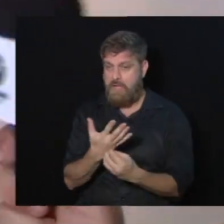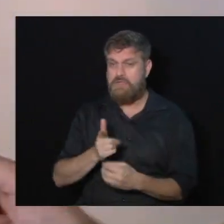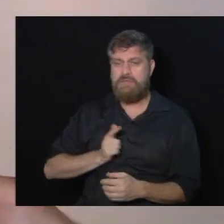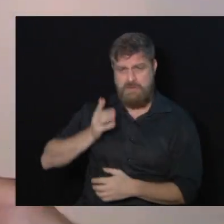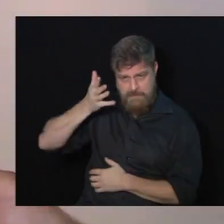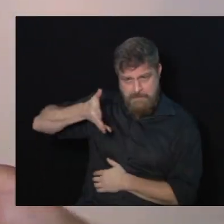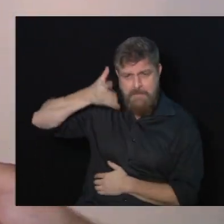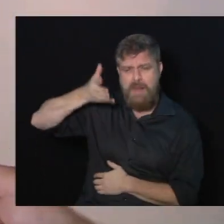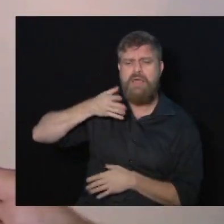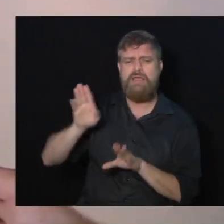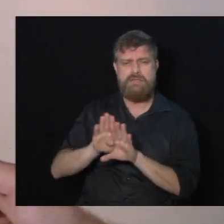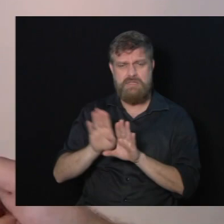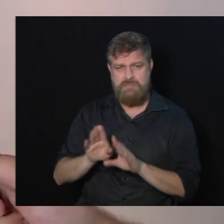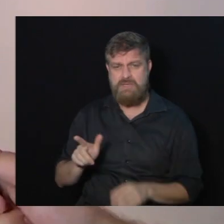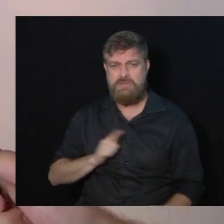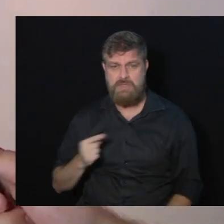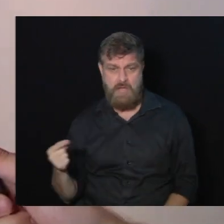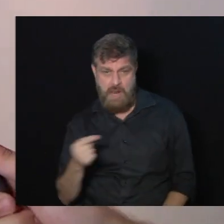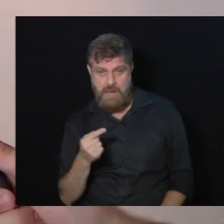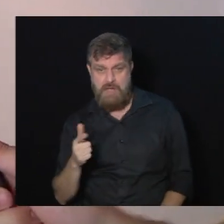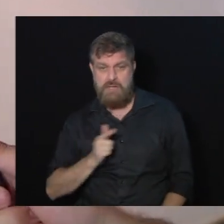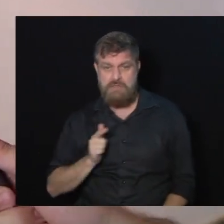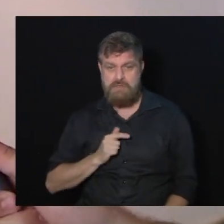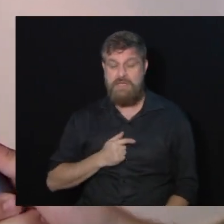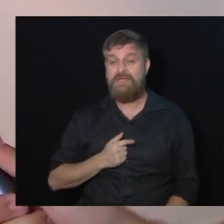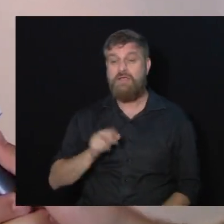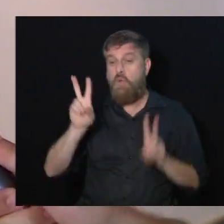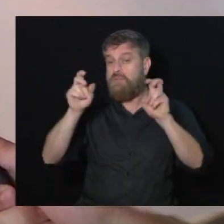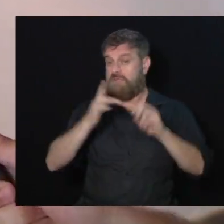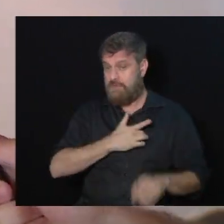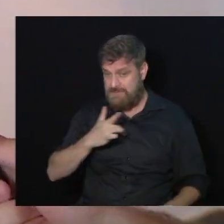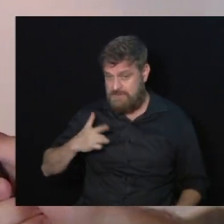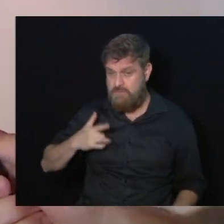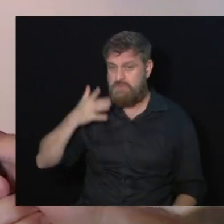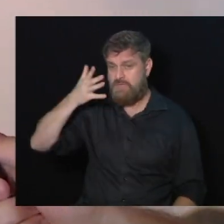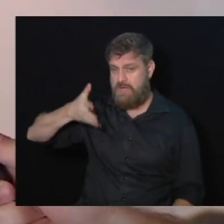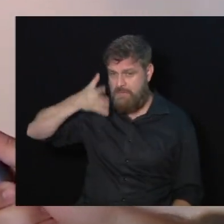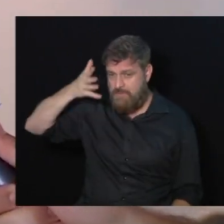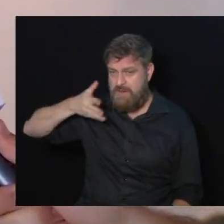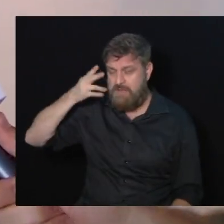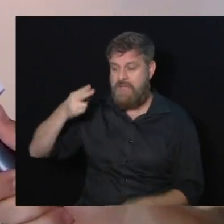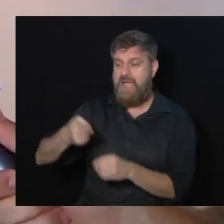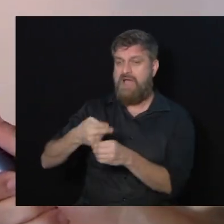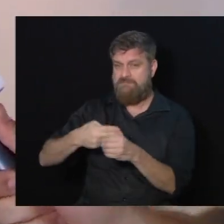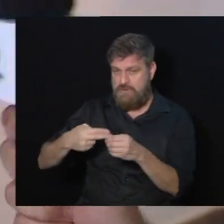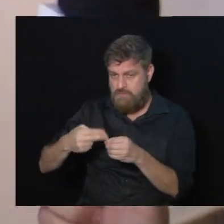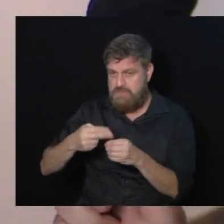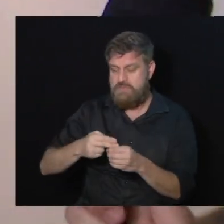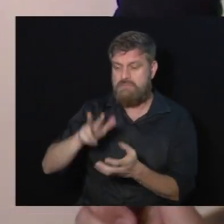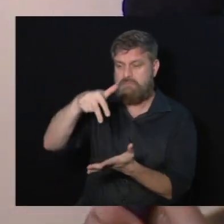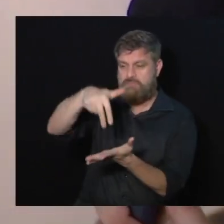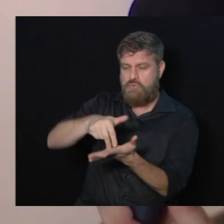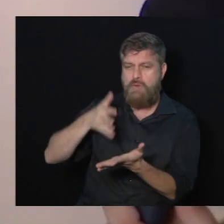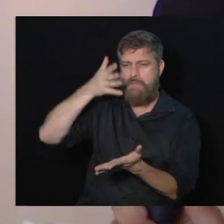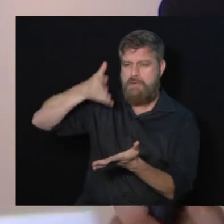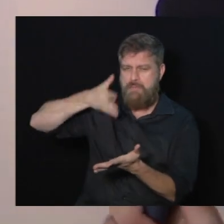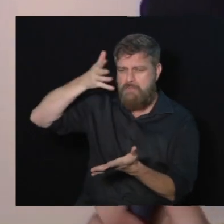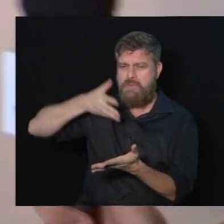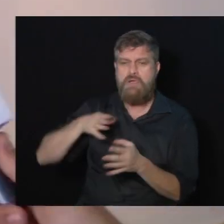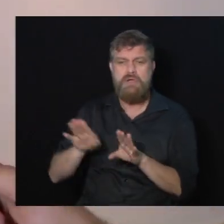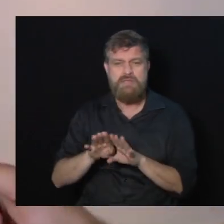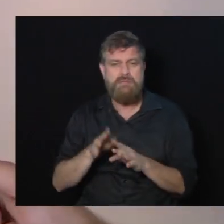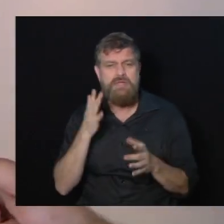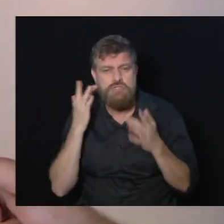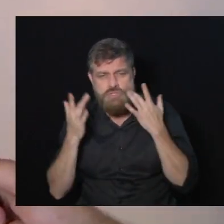aqui também? Tem palestra. Nesse momento está tendo um ciclo de palestras sobre saúde, oferecido pela própria universidade aqui para a sociedade. Com relação a teatro,